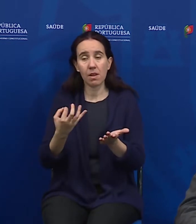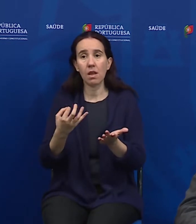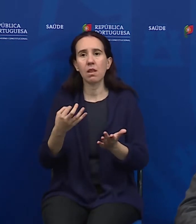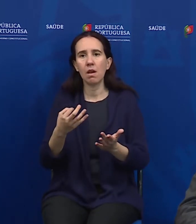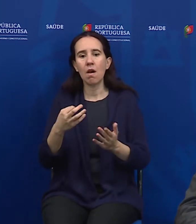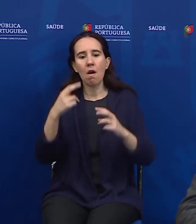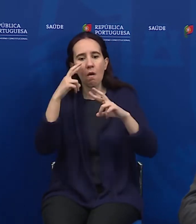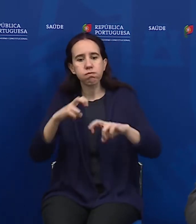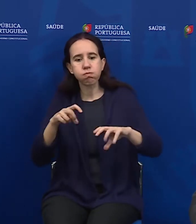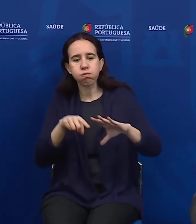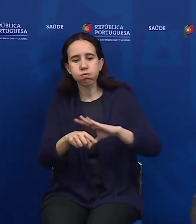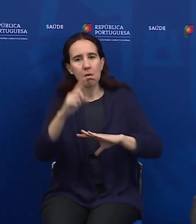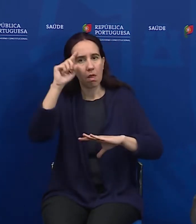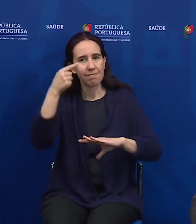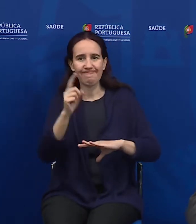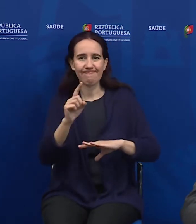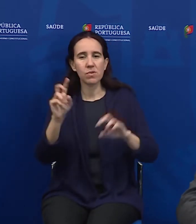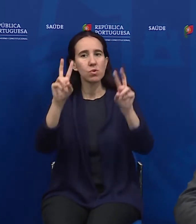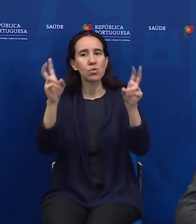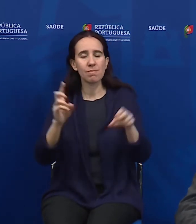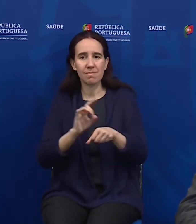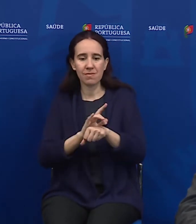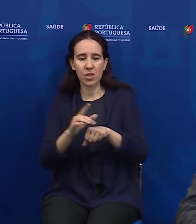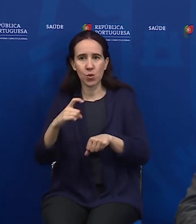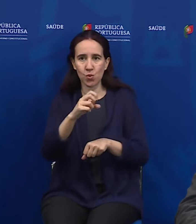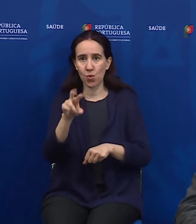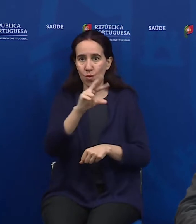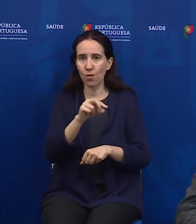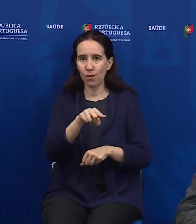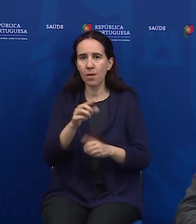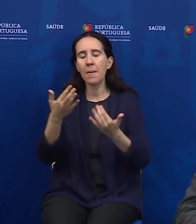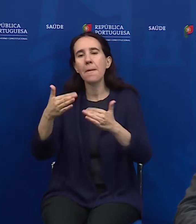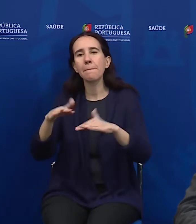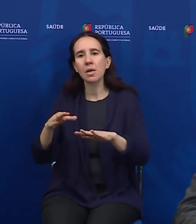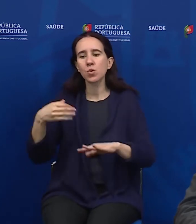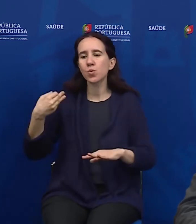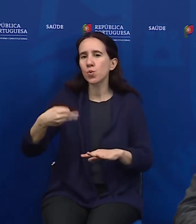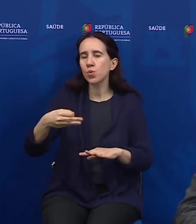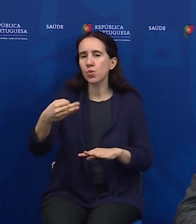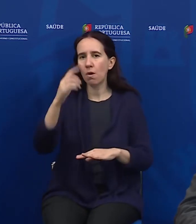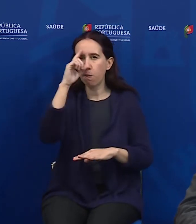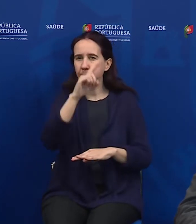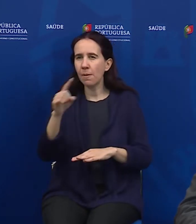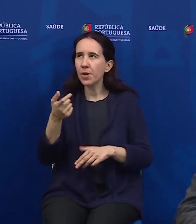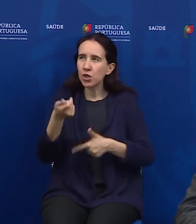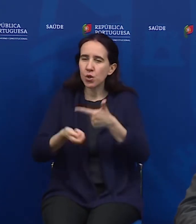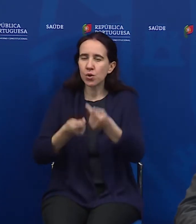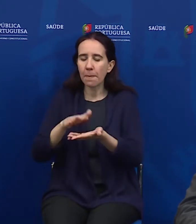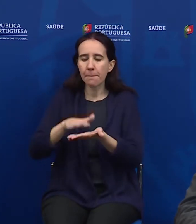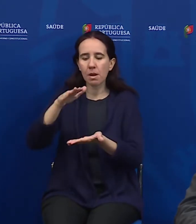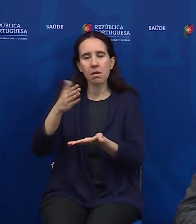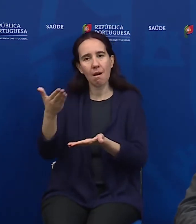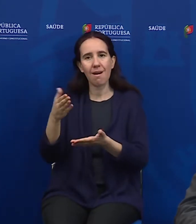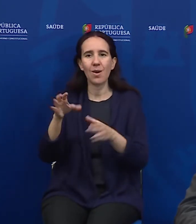se sabe muita coisa sobre o novo coronavírus, mas todos os dias se sabe um pouco mais graças